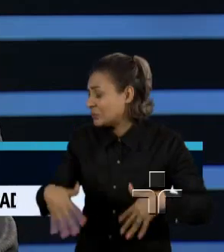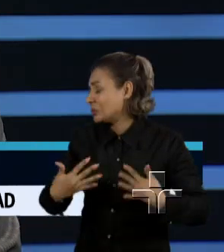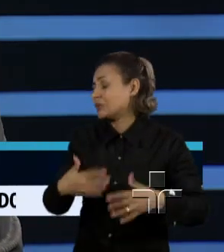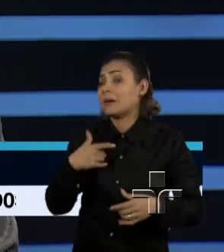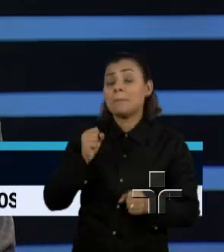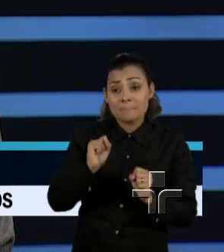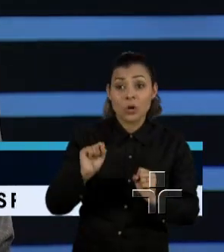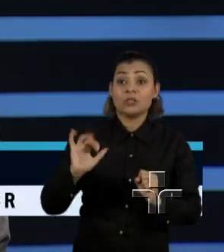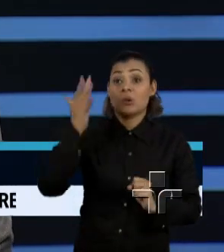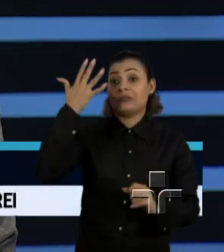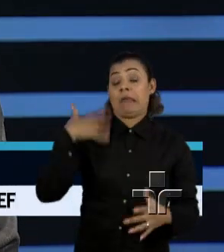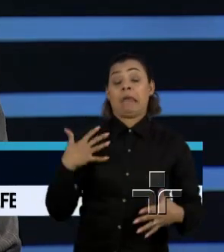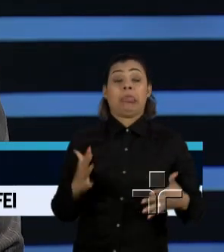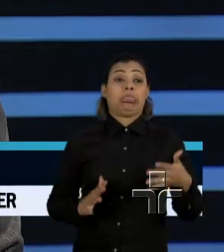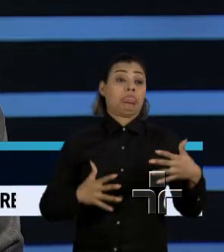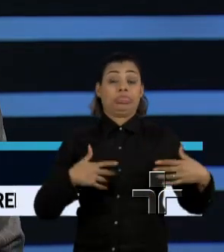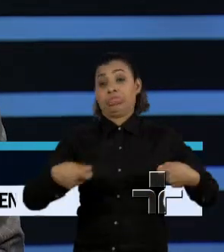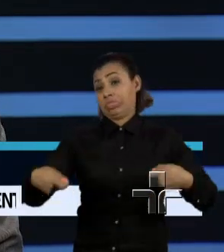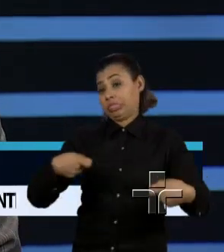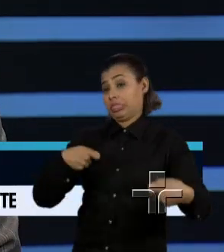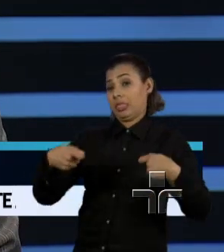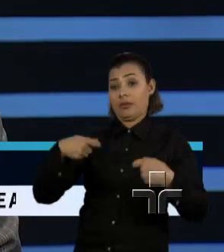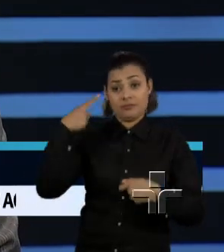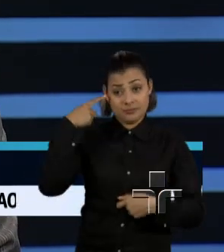de temperatura nas próximas semanas,